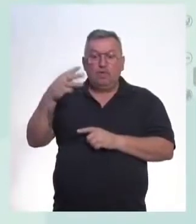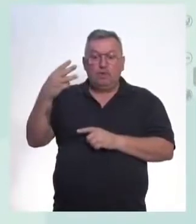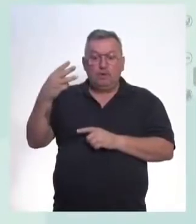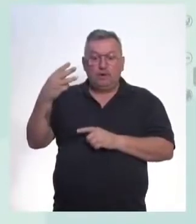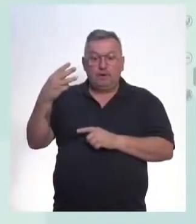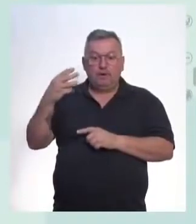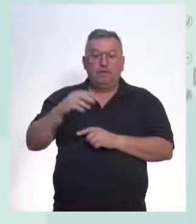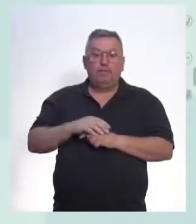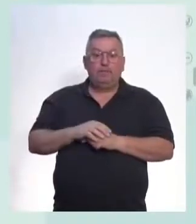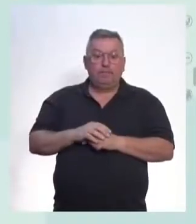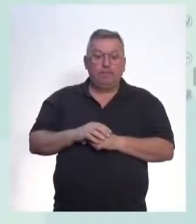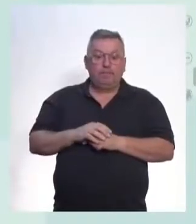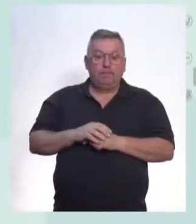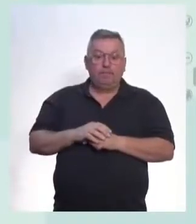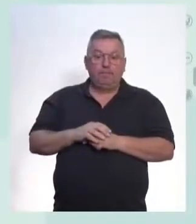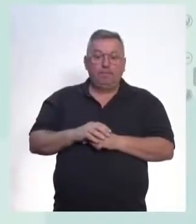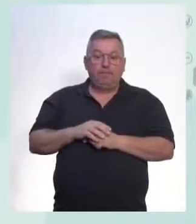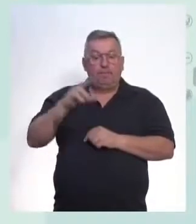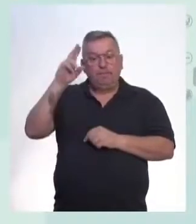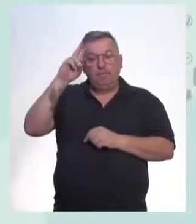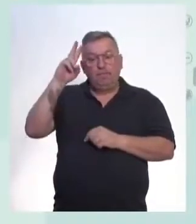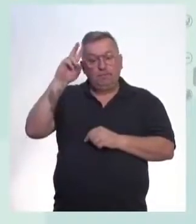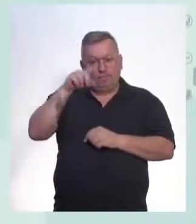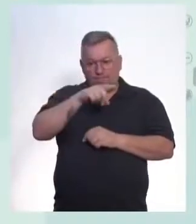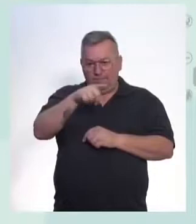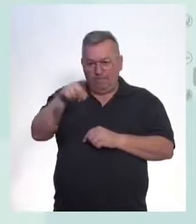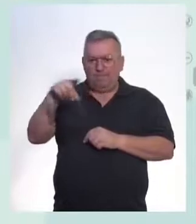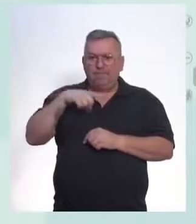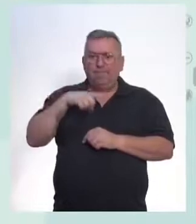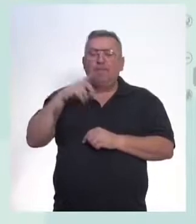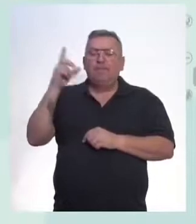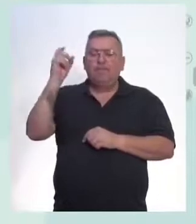ordenado 1 e 3. E eu lembro que vocês tiveram